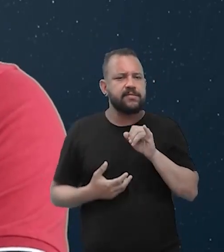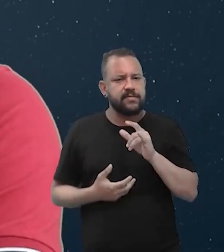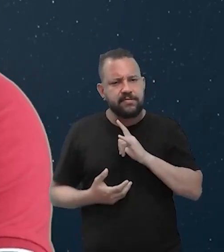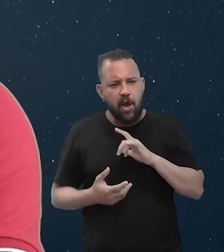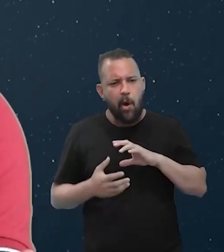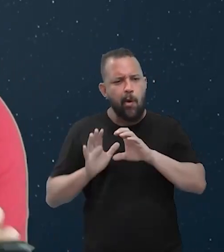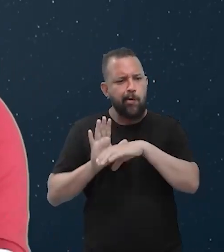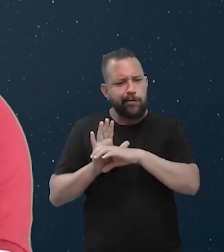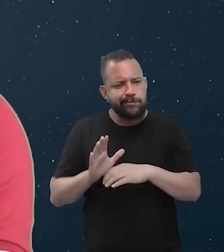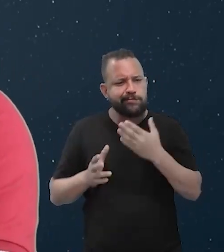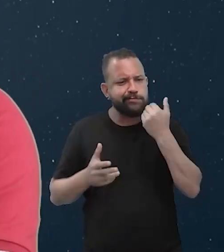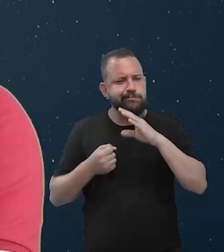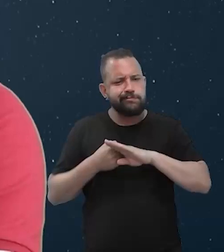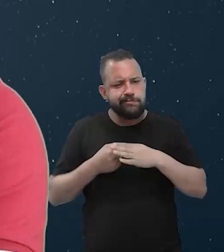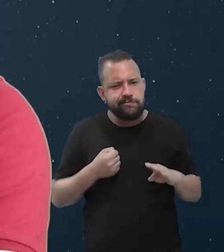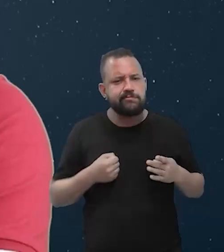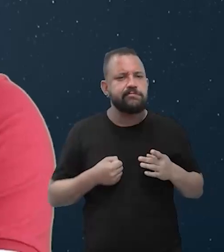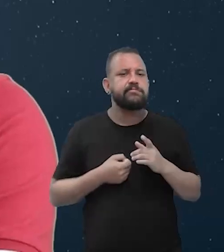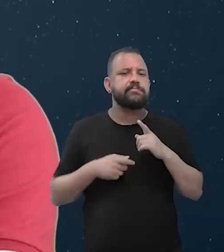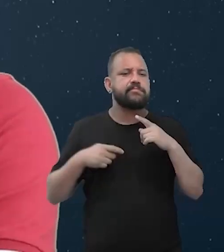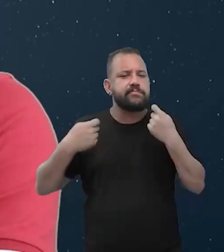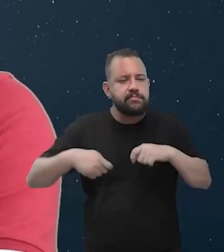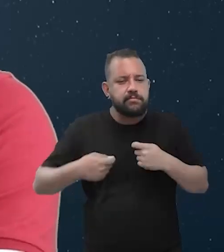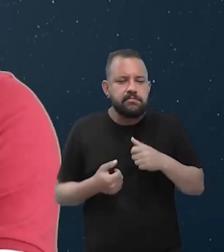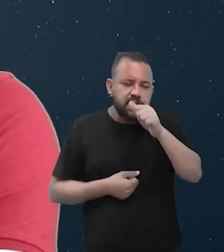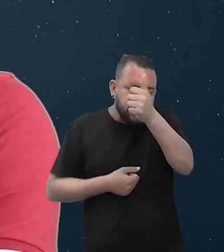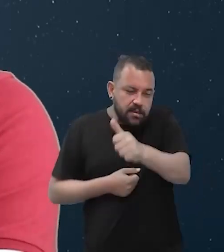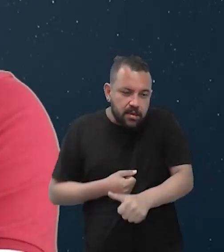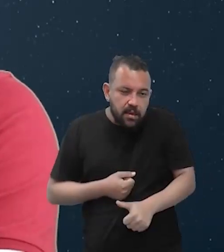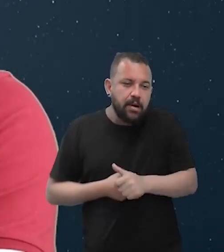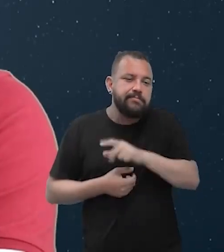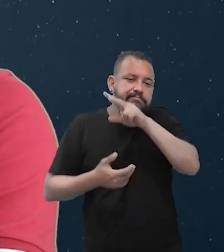da média, você vai fazer essa verificação através